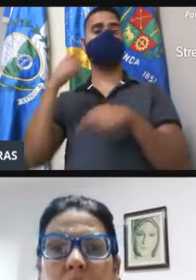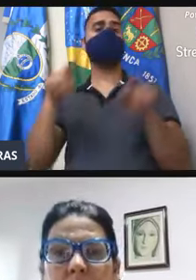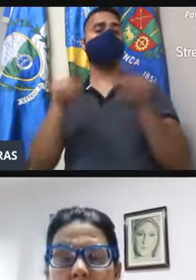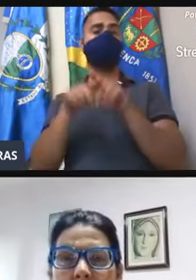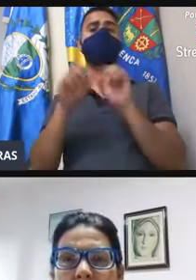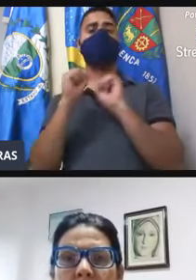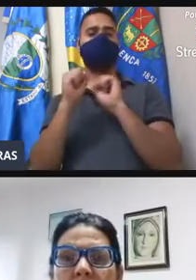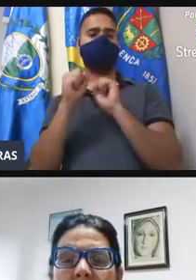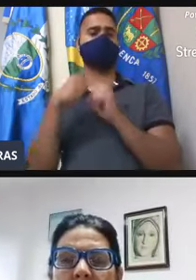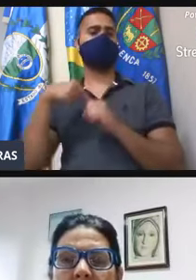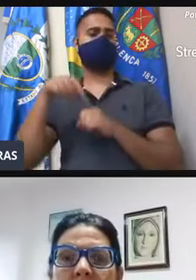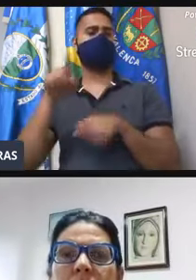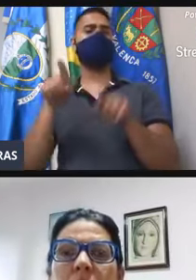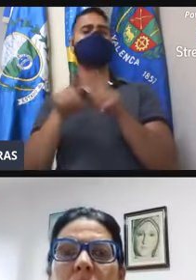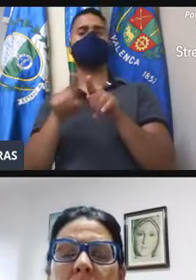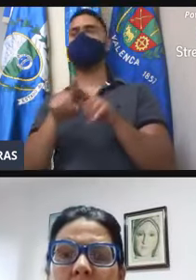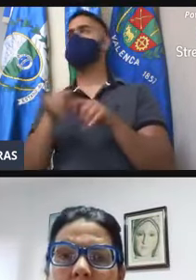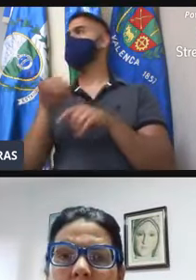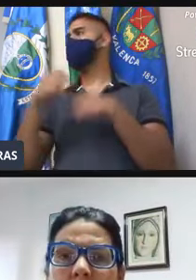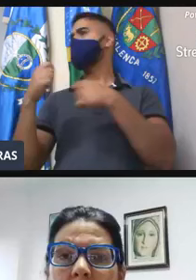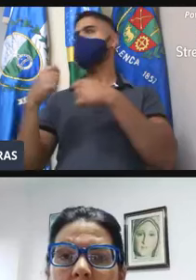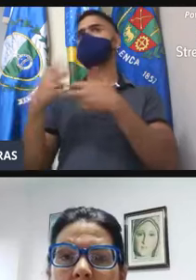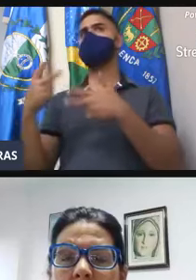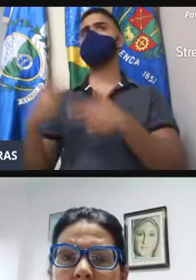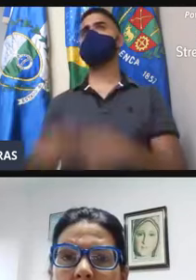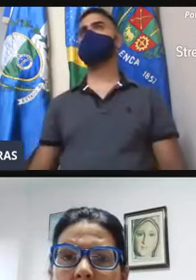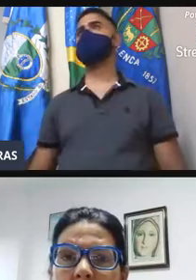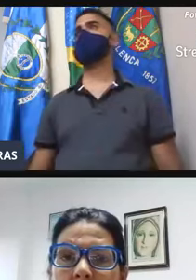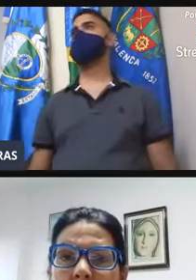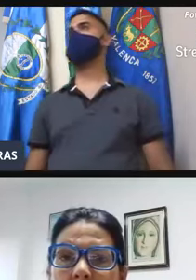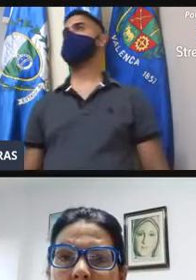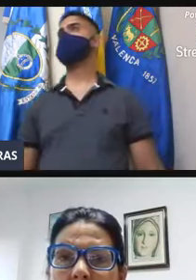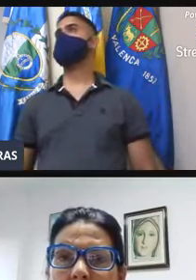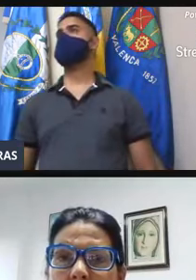estar nos representando na medida do possível lá. Pronto.